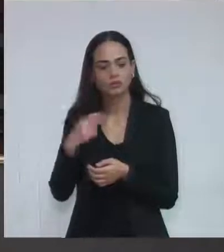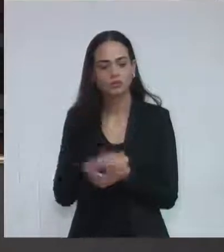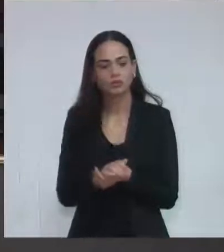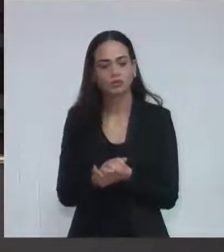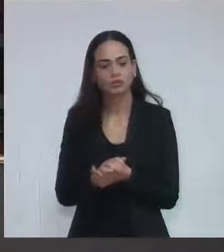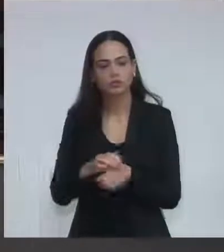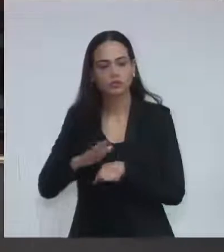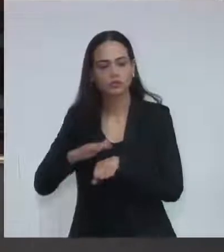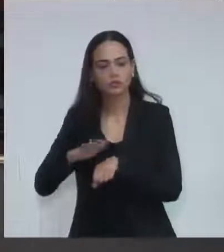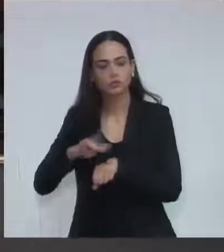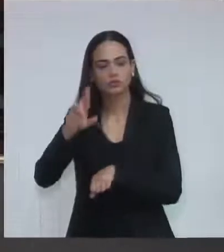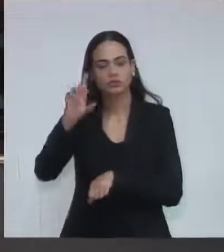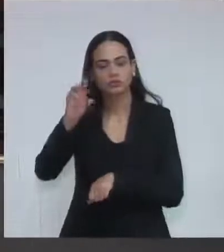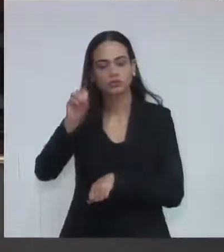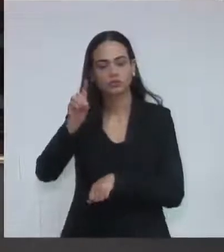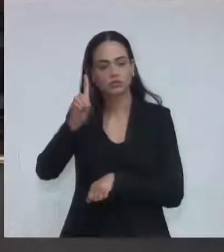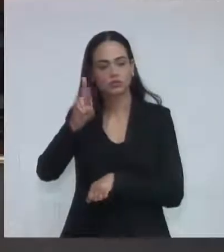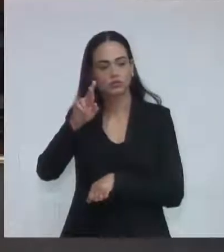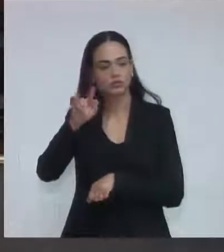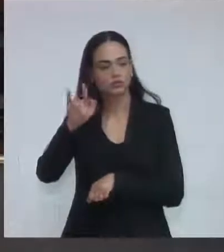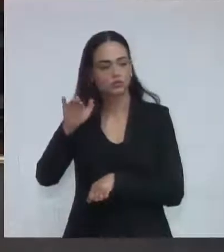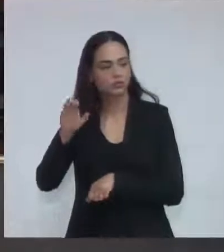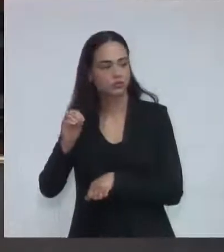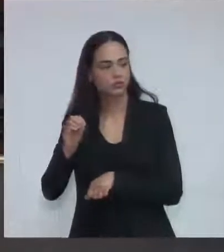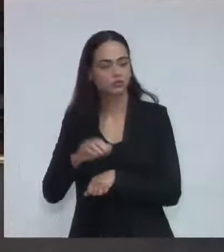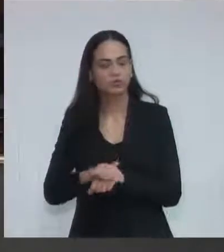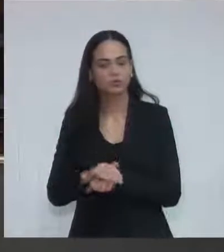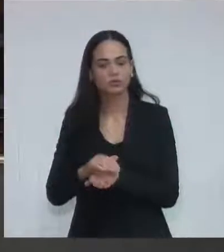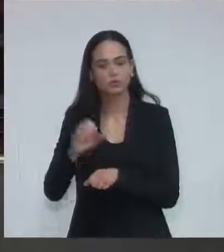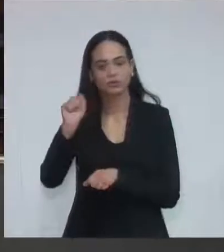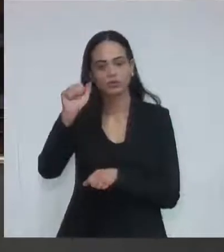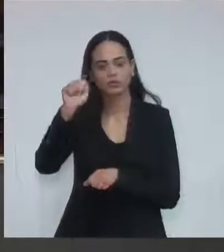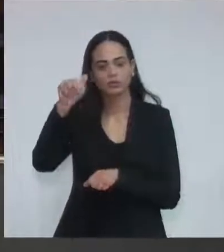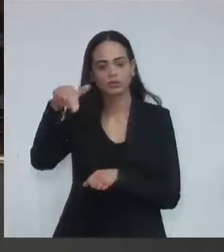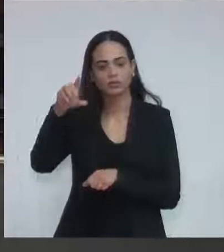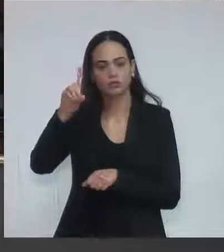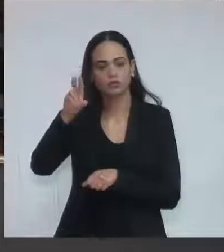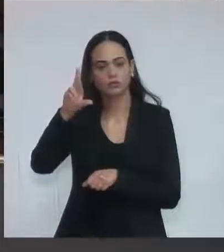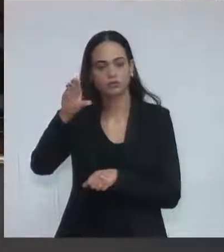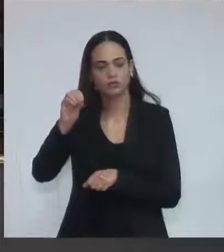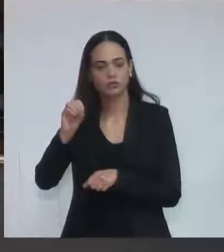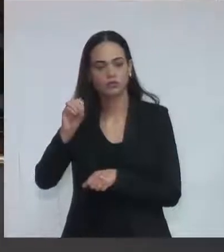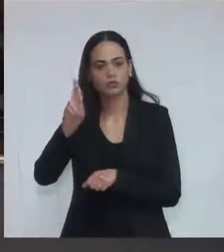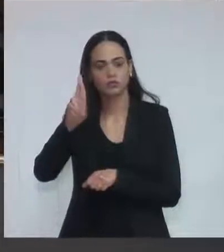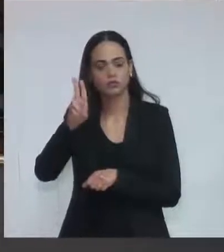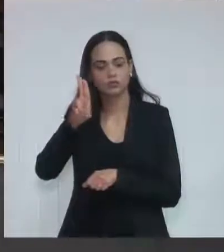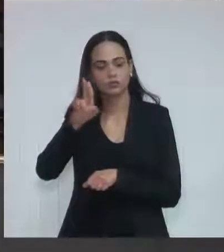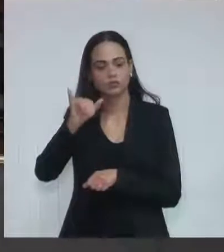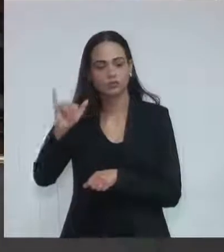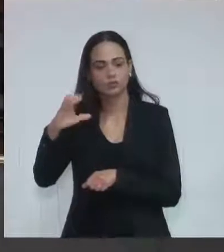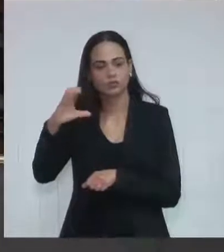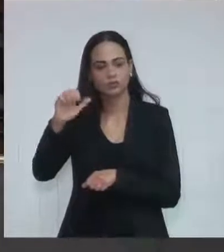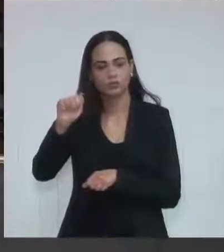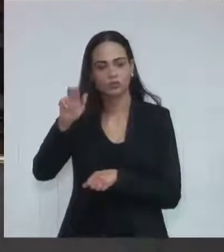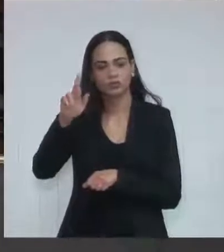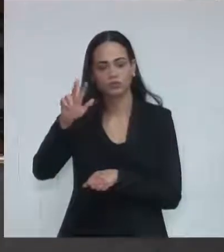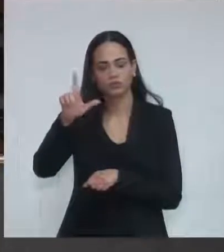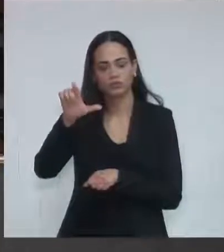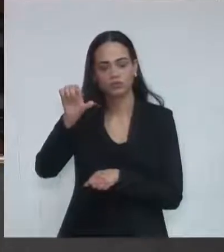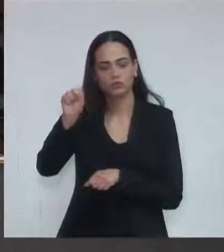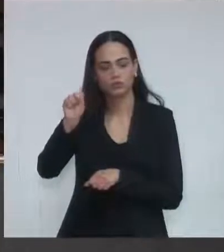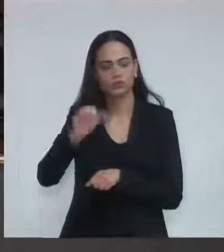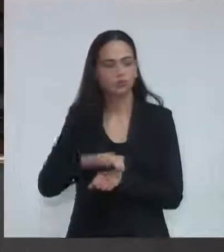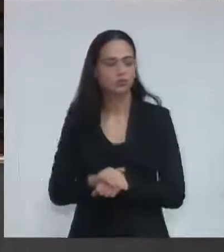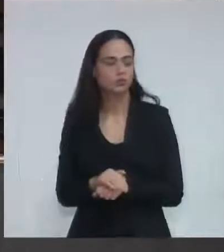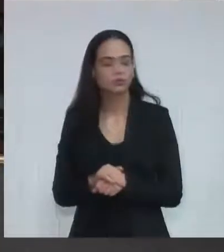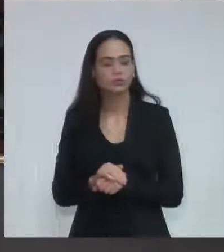Rodrigo Paixão, Sandro Rebeca, Edson PC, do Gelme, Ana Genesini, Flávio Bittar, Rui Macaxeira e Carlos Florentino. Dispõe